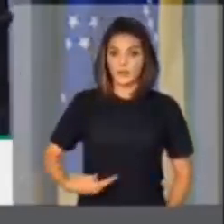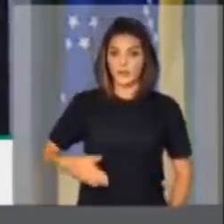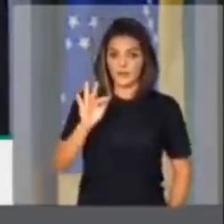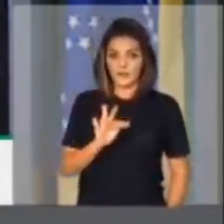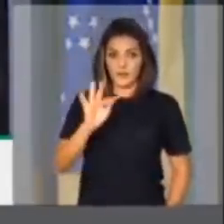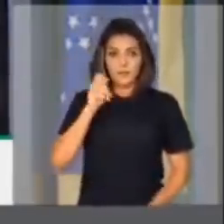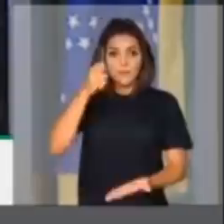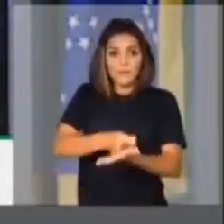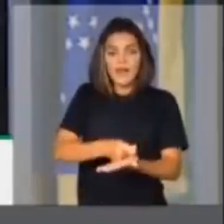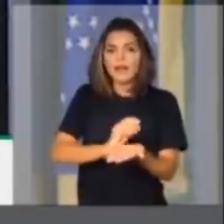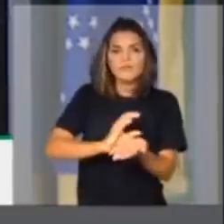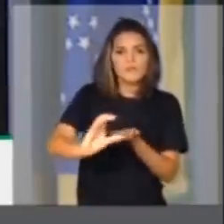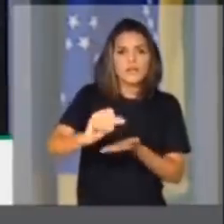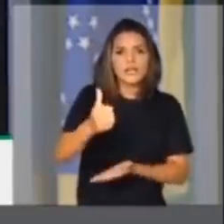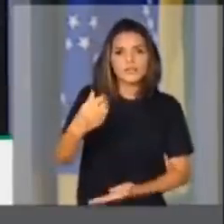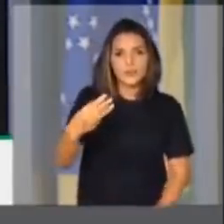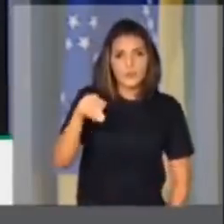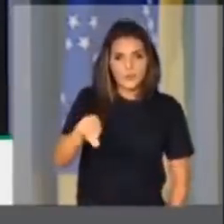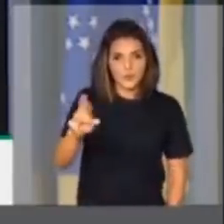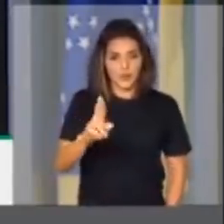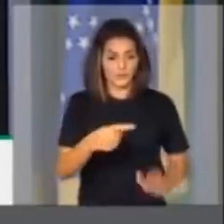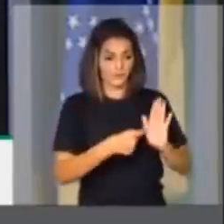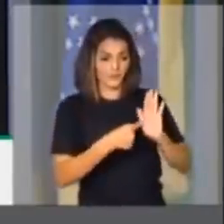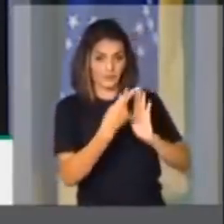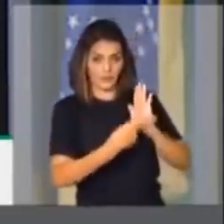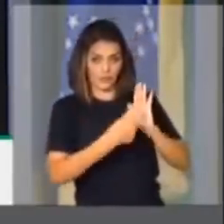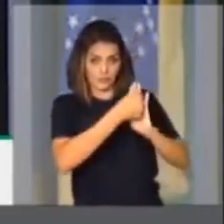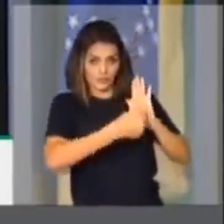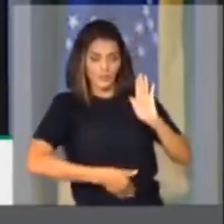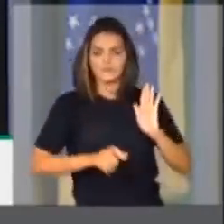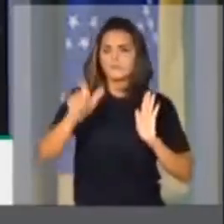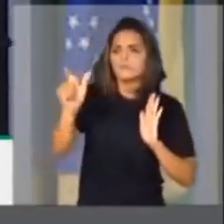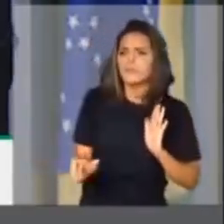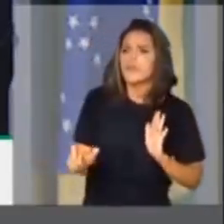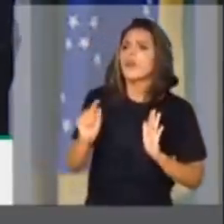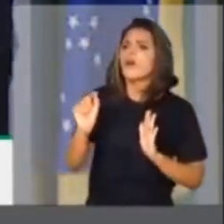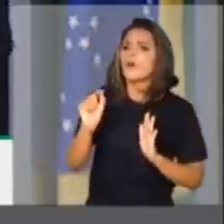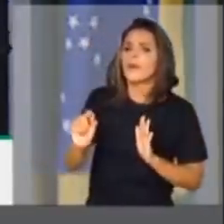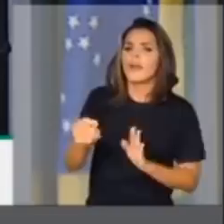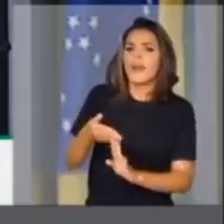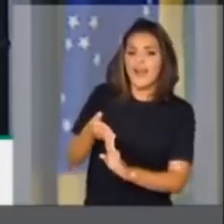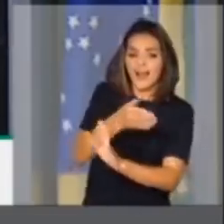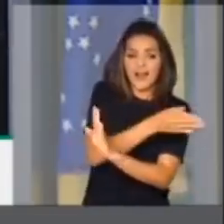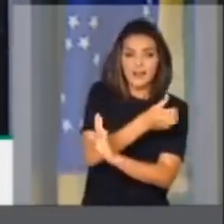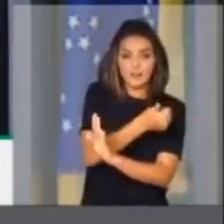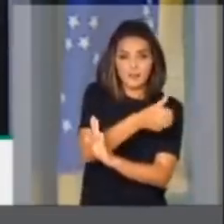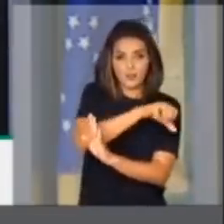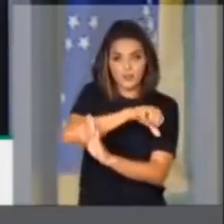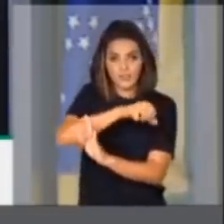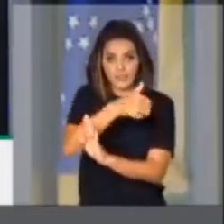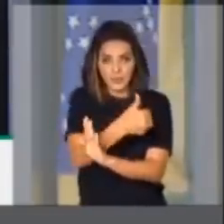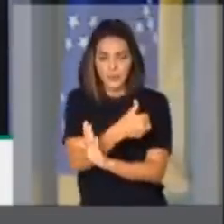R$14.000. O que esse projeto está dizendo é que este funcionário anterior a 91 não é